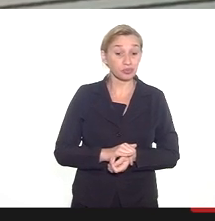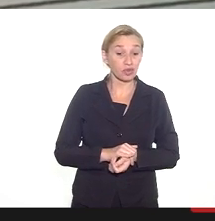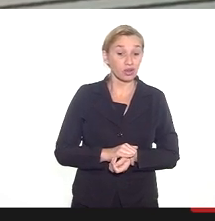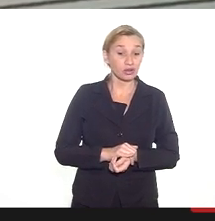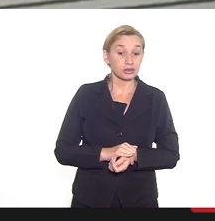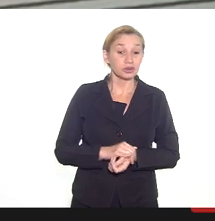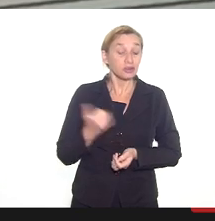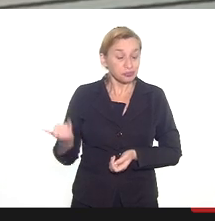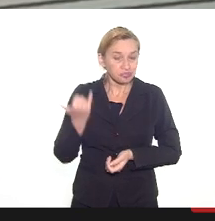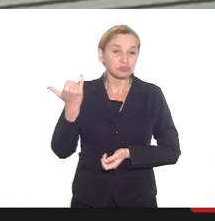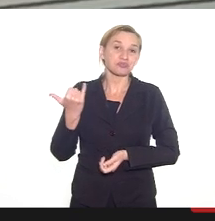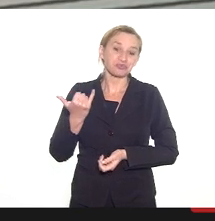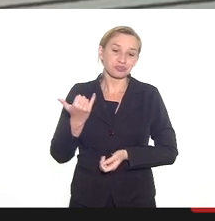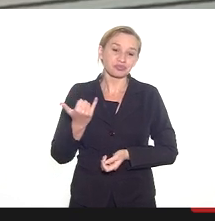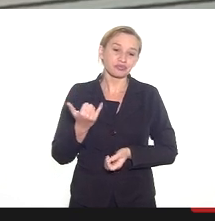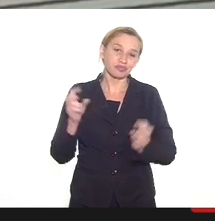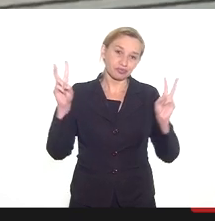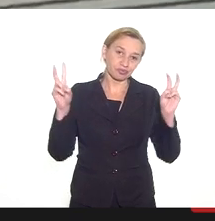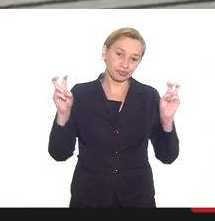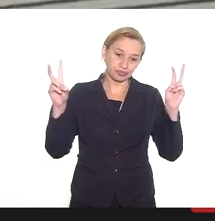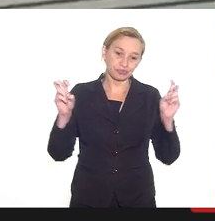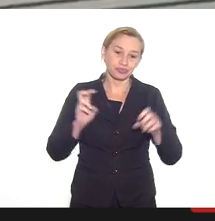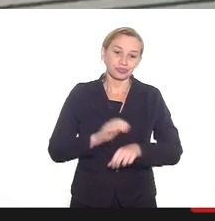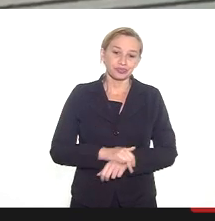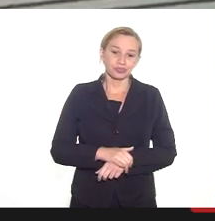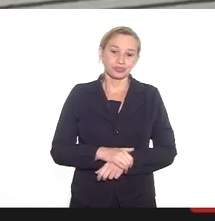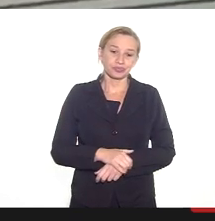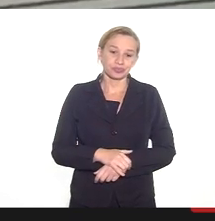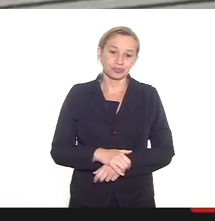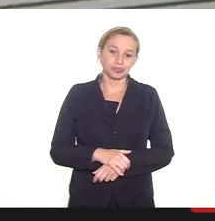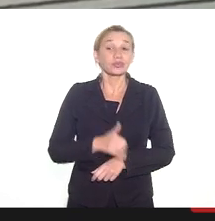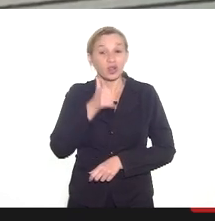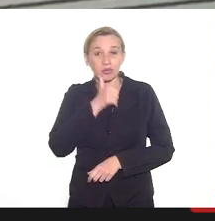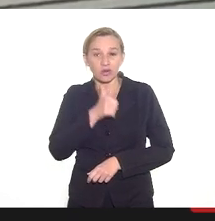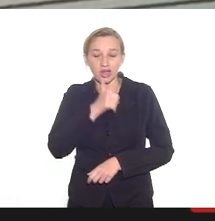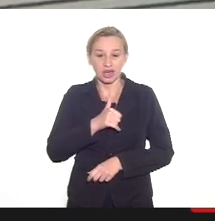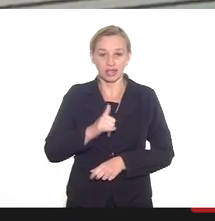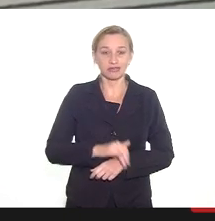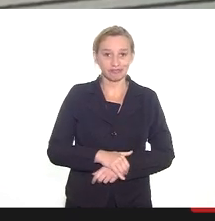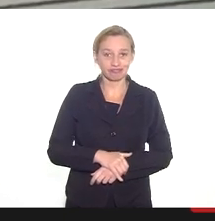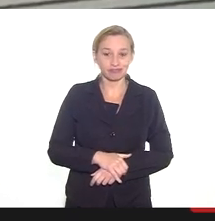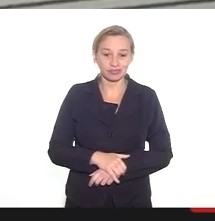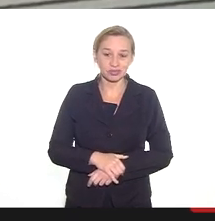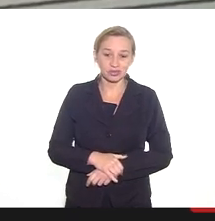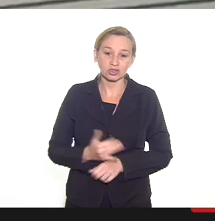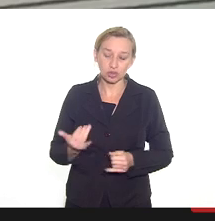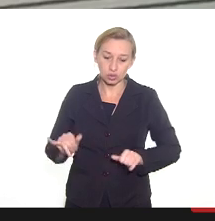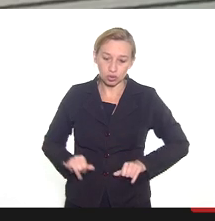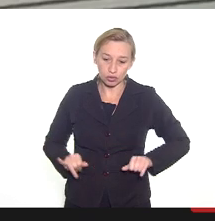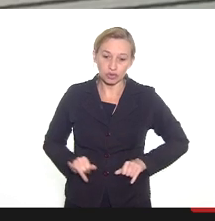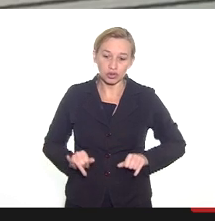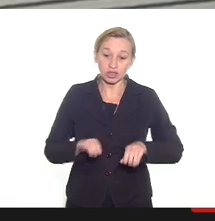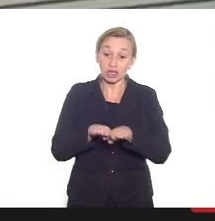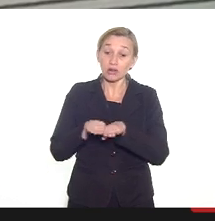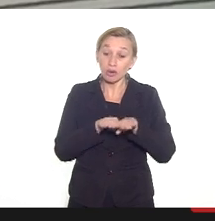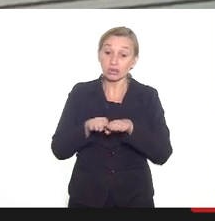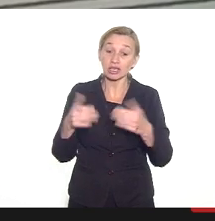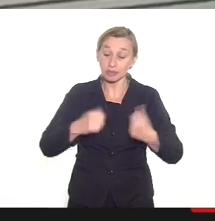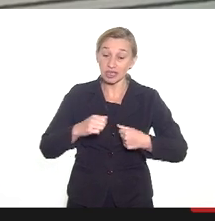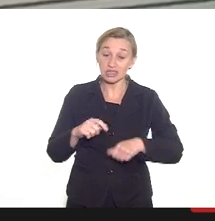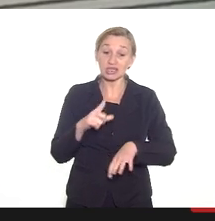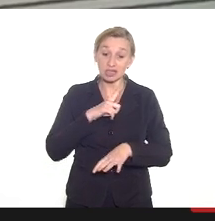da importância da questão da mulher vítima. A gente tem que buscar a igualdade, a gente precisa do